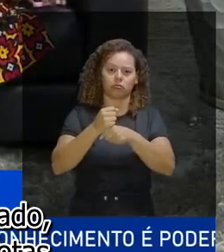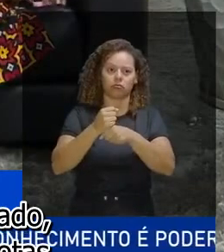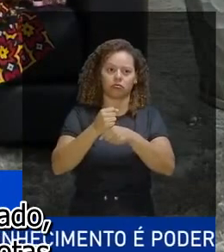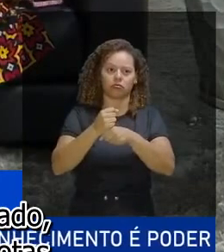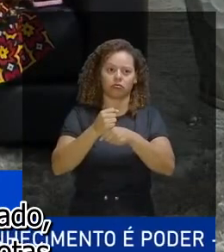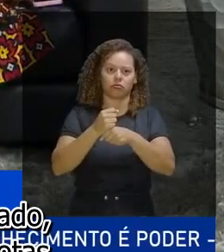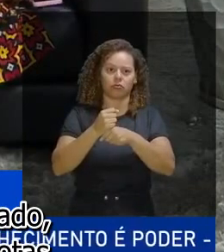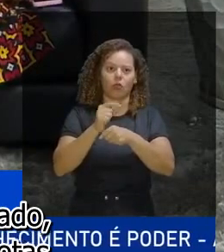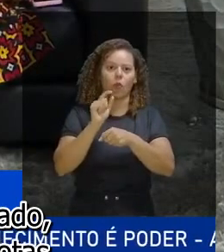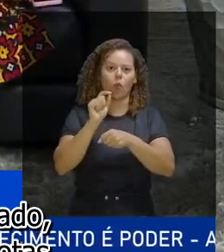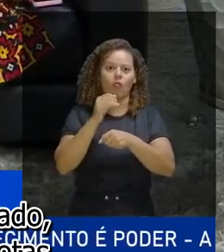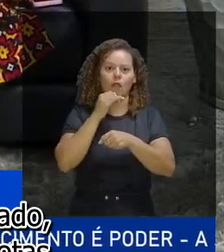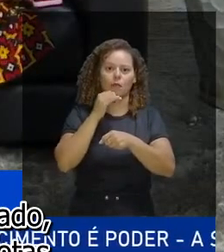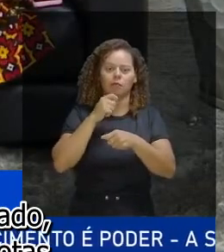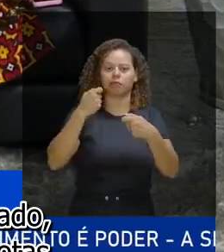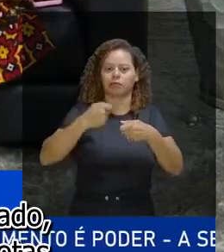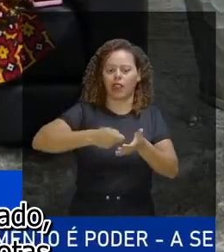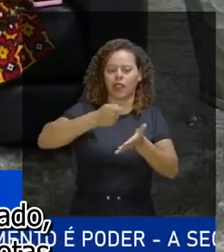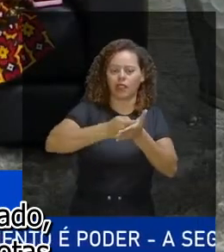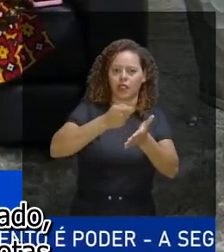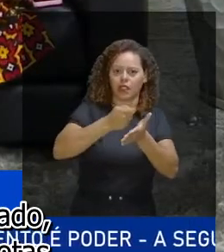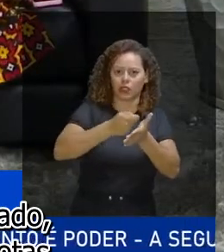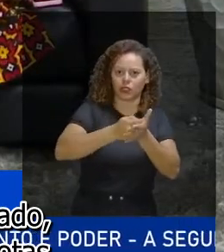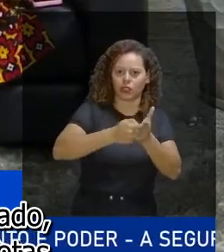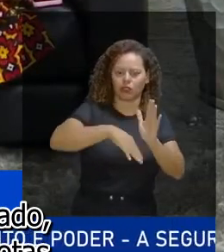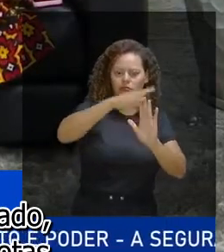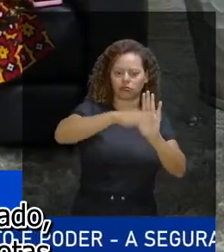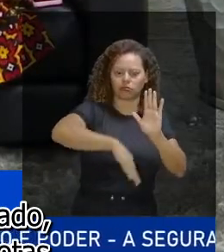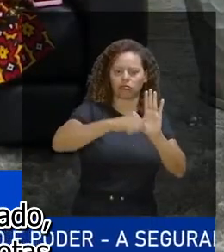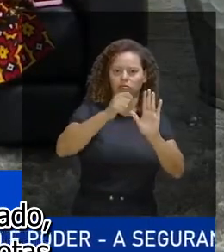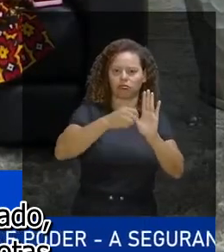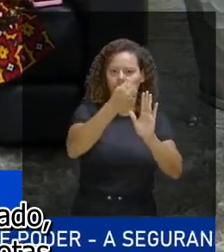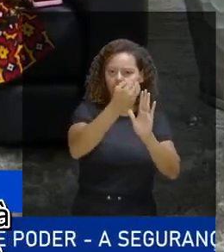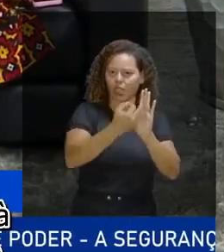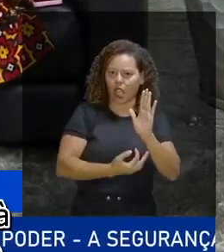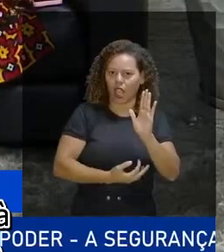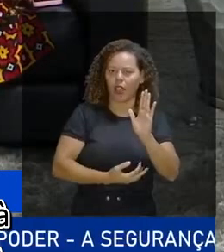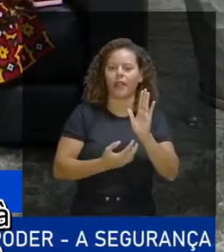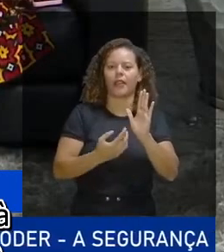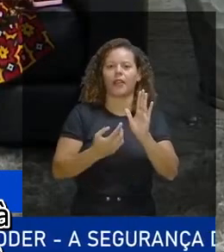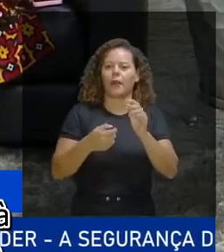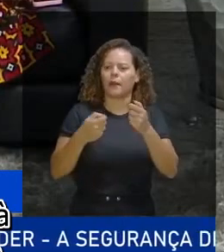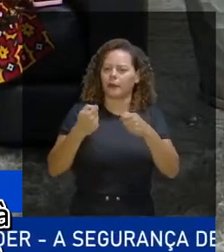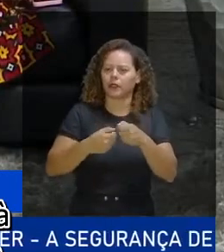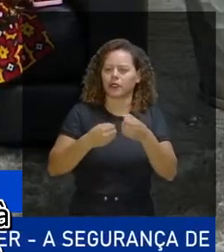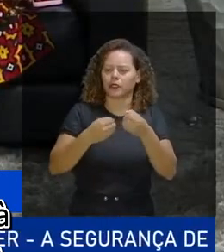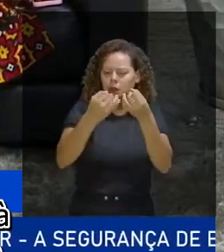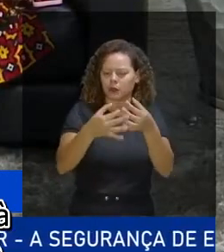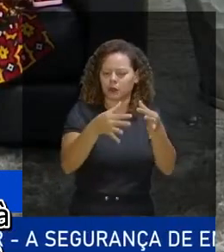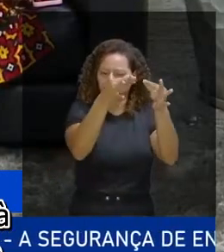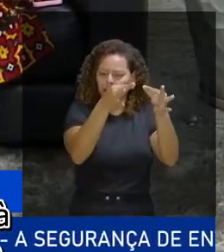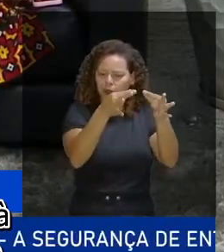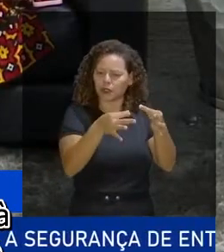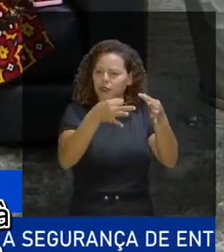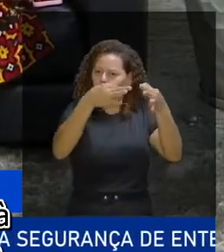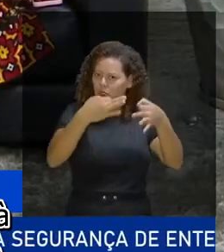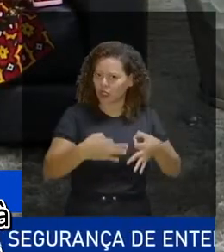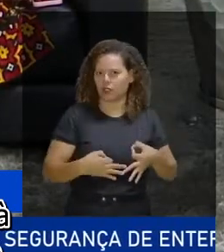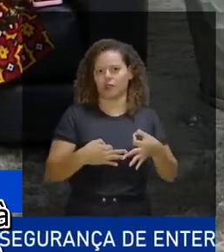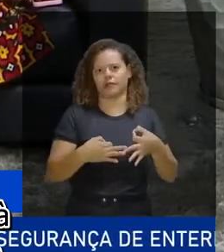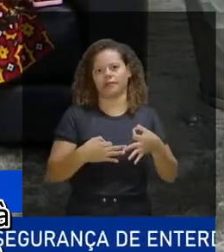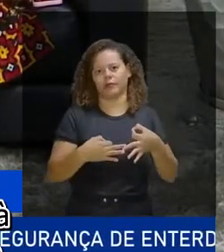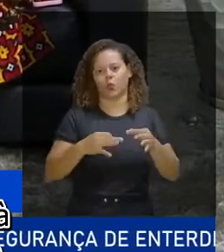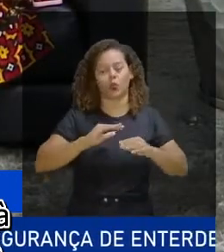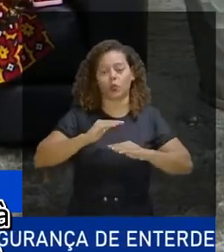apertou realmente a exigência em relação às cotas, apertou realmente a exigência em relação à prestação de